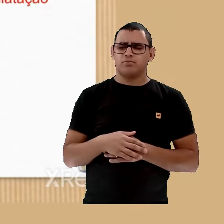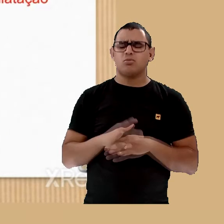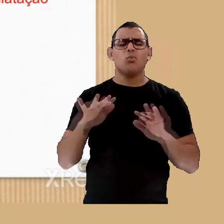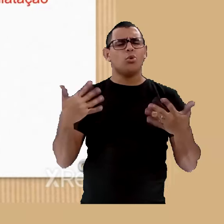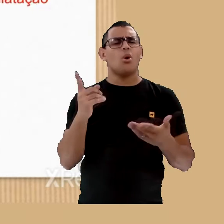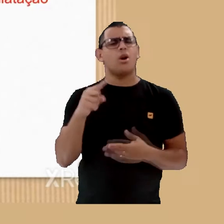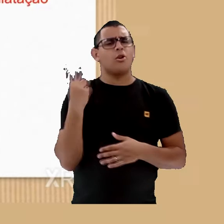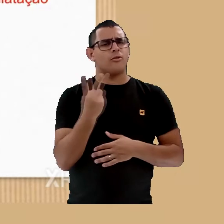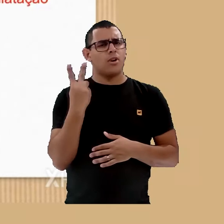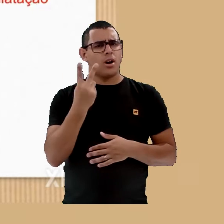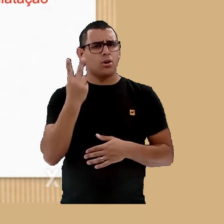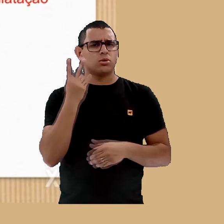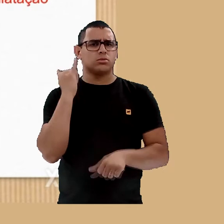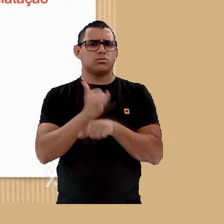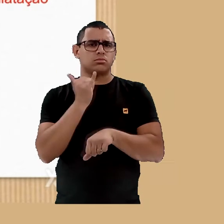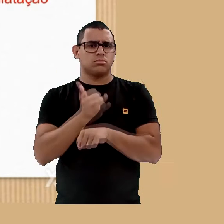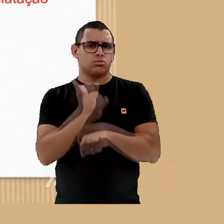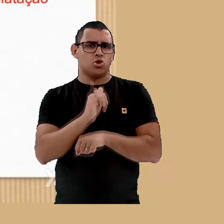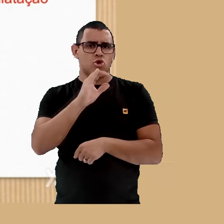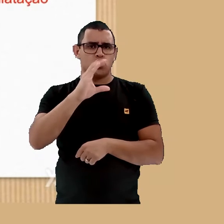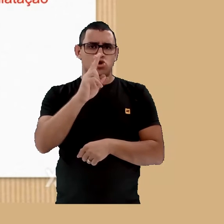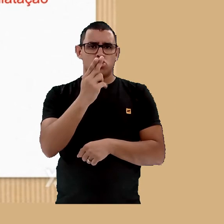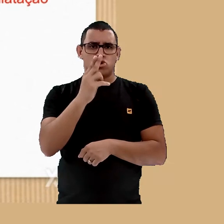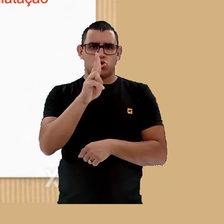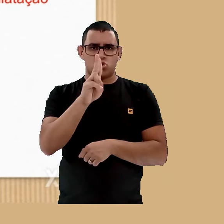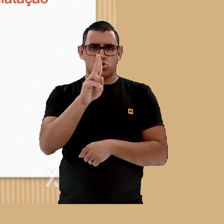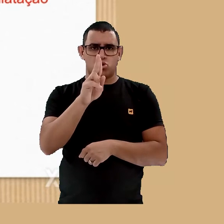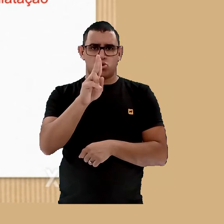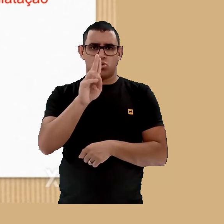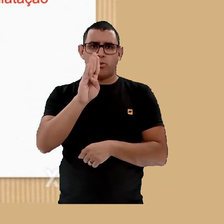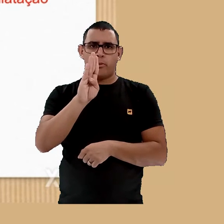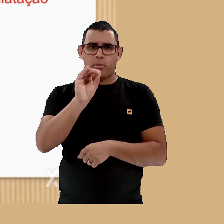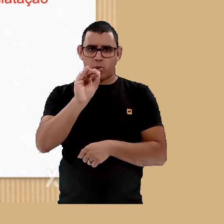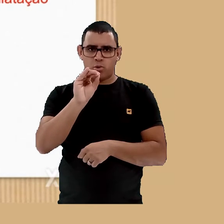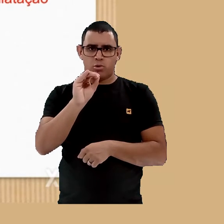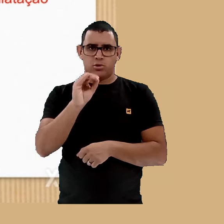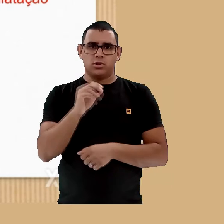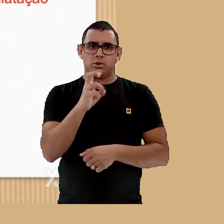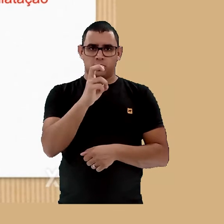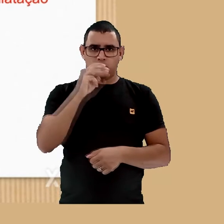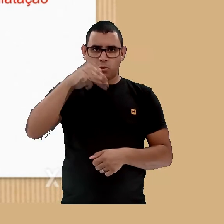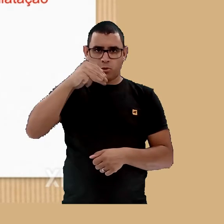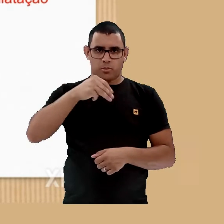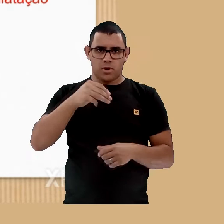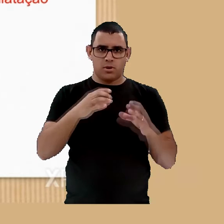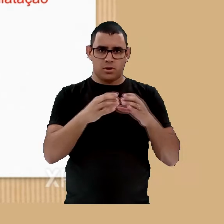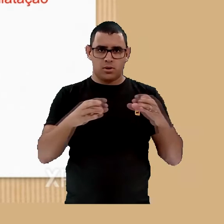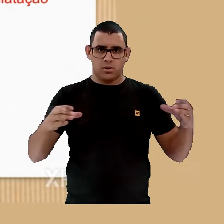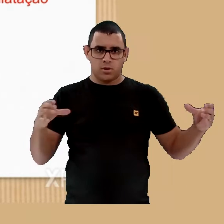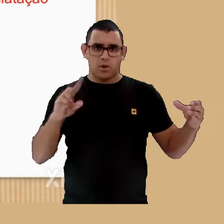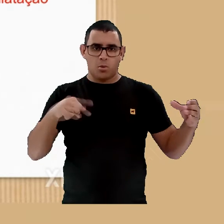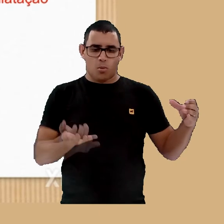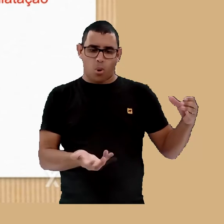Qual será o comprimento de uma barra de chumbo de 5 metros a 20 graus Celsius após ser exposta a uma temperatura